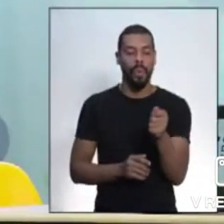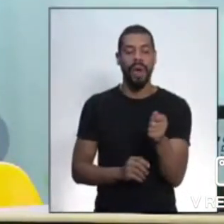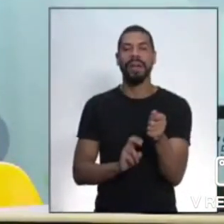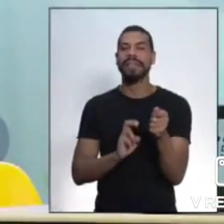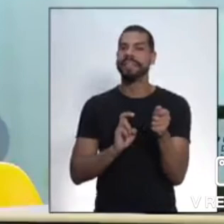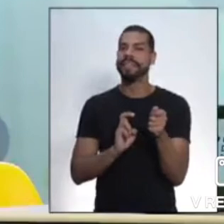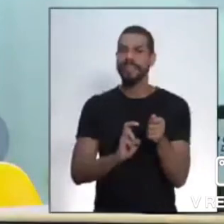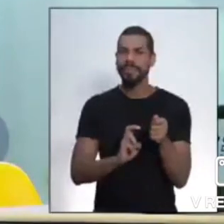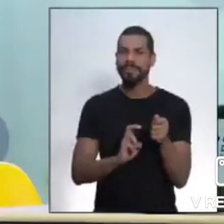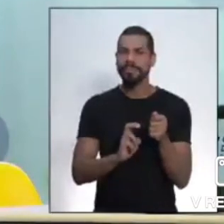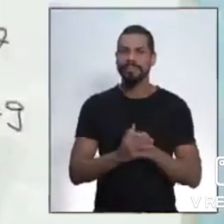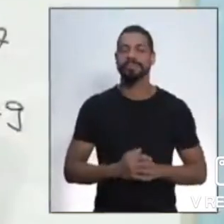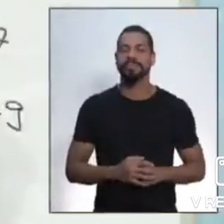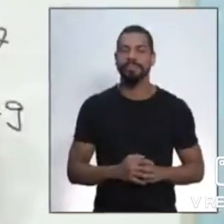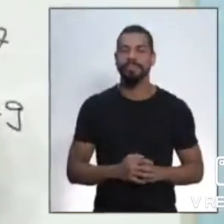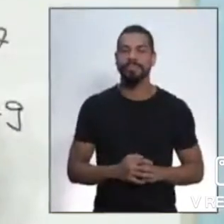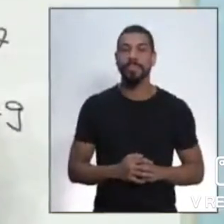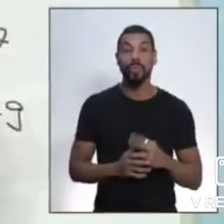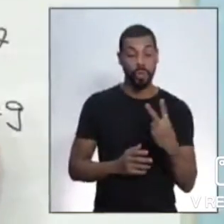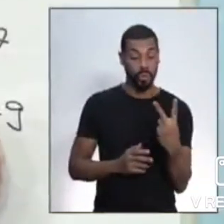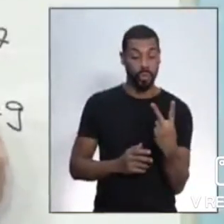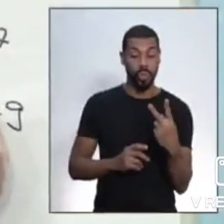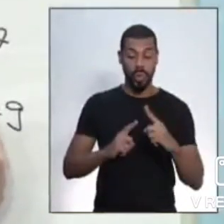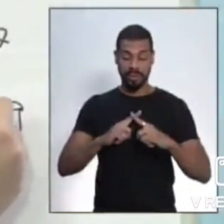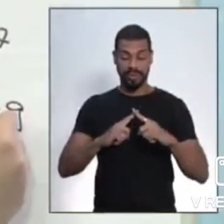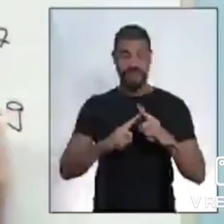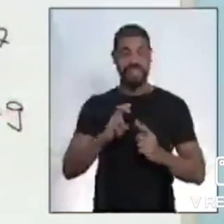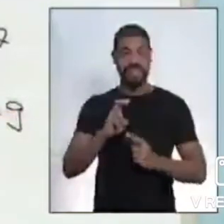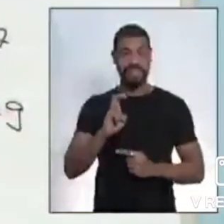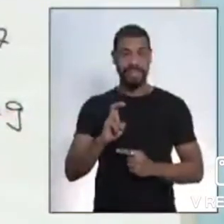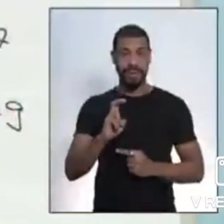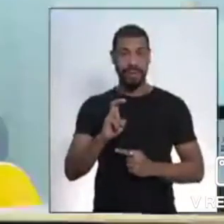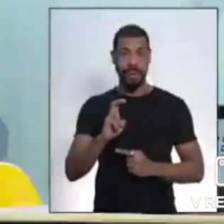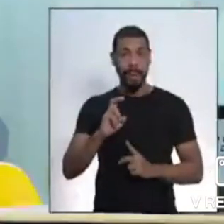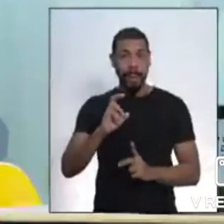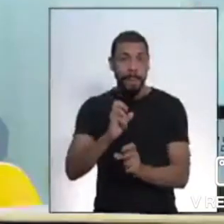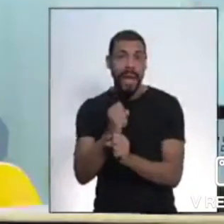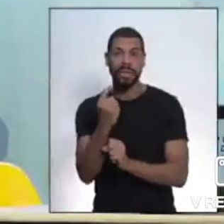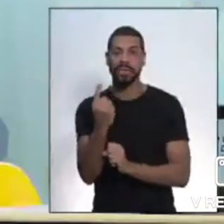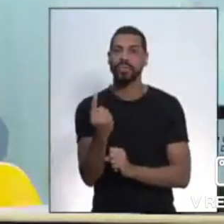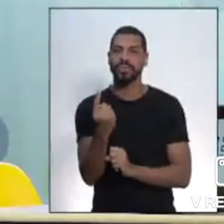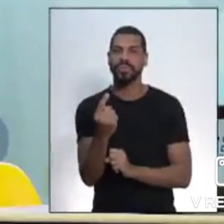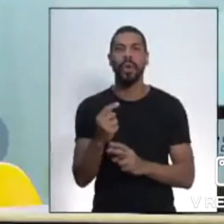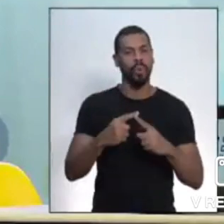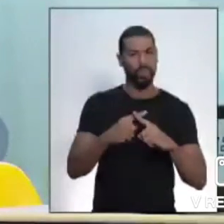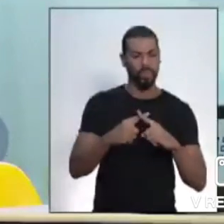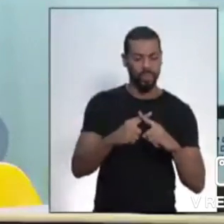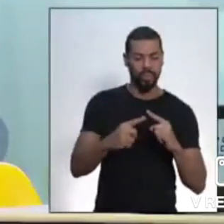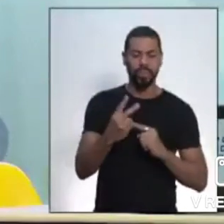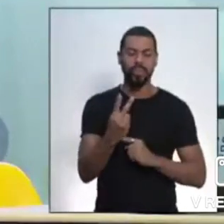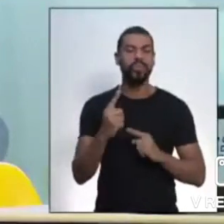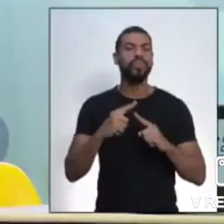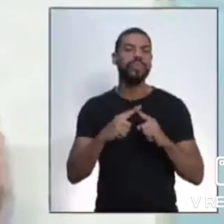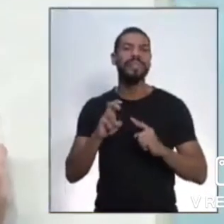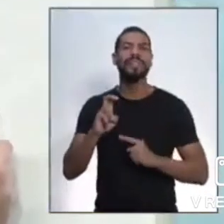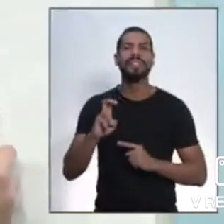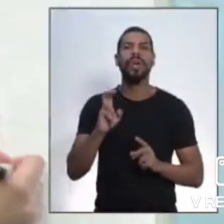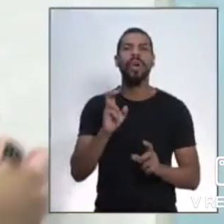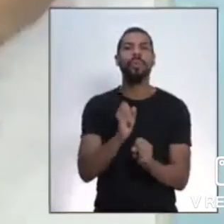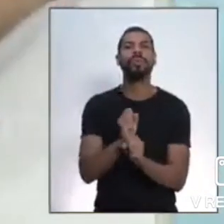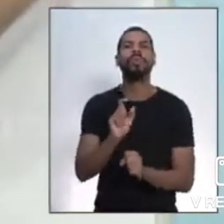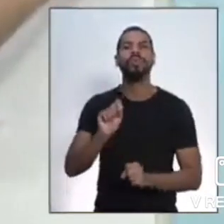estava solicitando, é 2 vezes 5, mais 1. 2 vezes 5, 10, mais